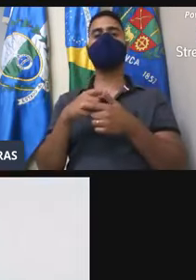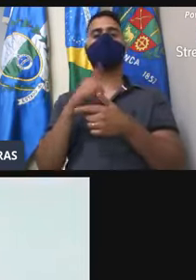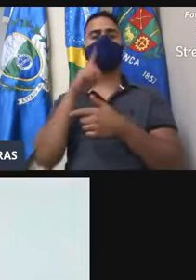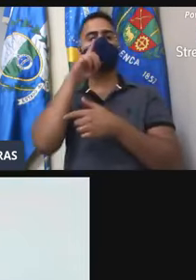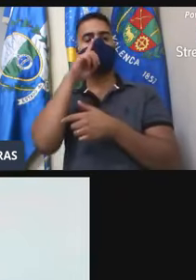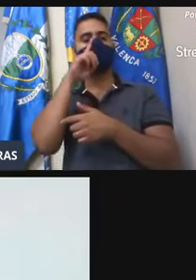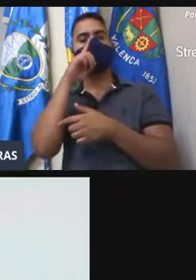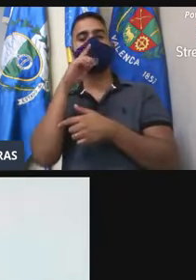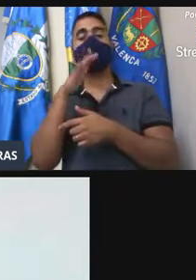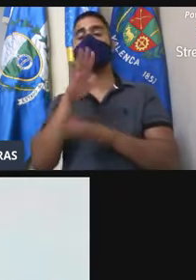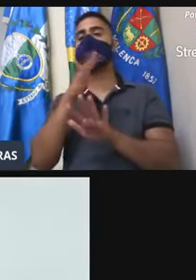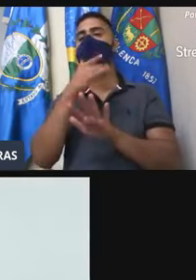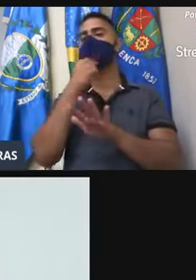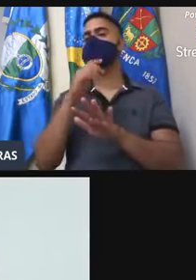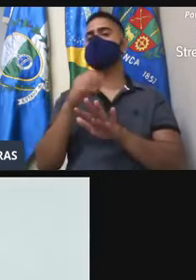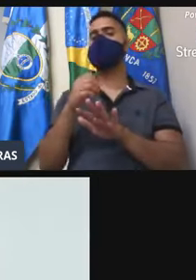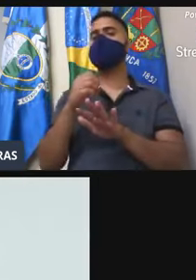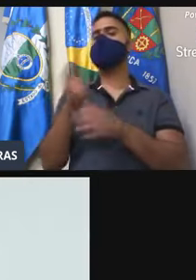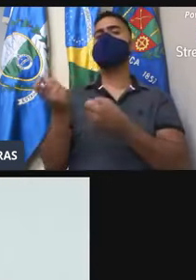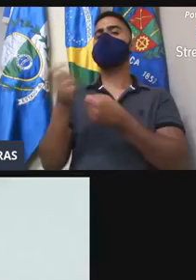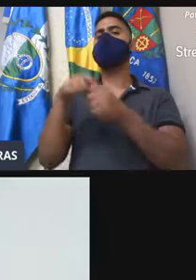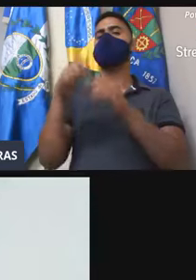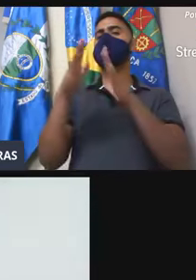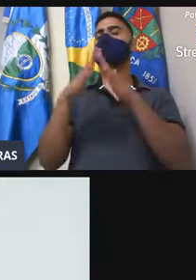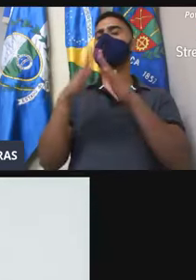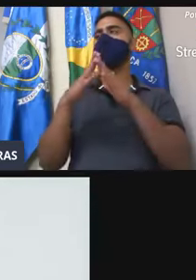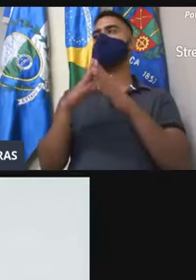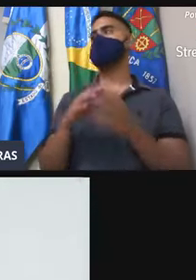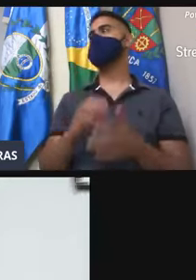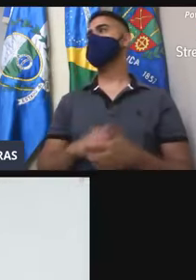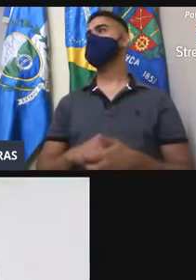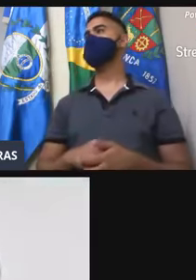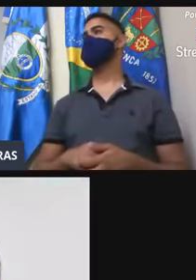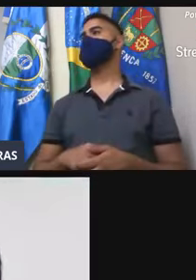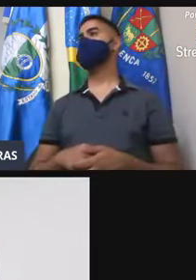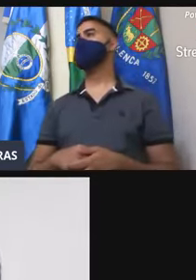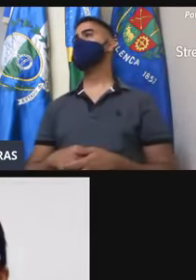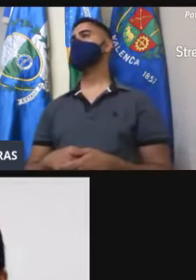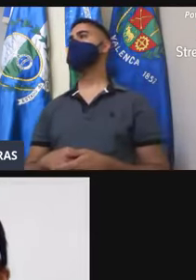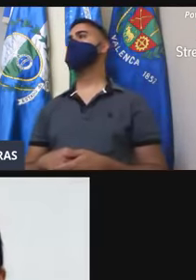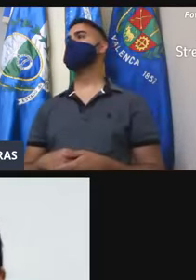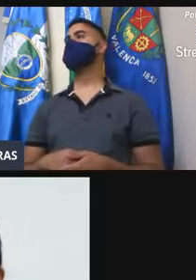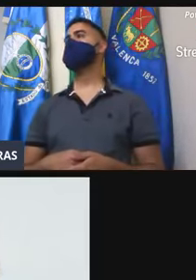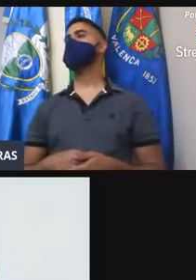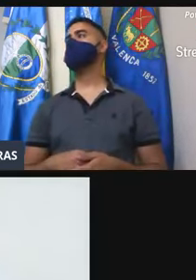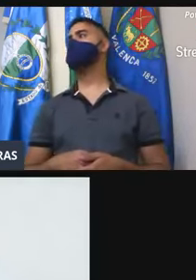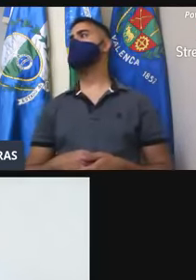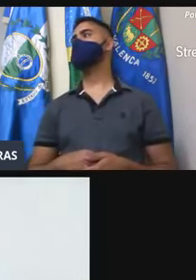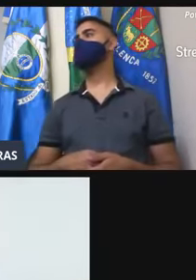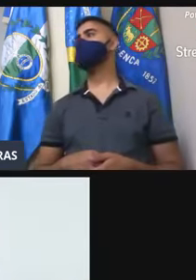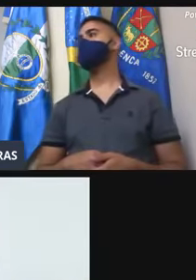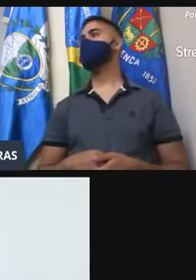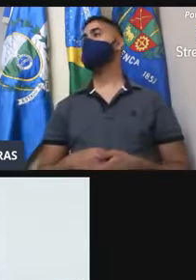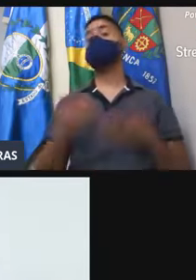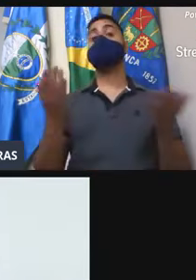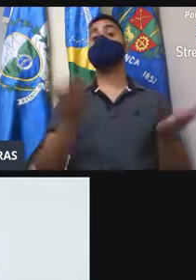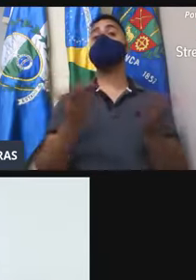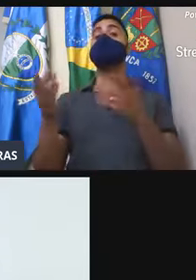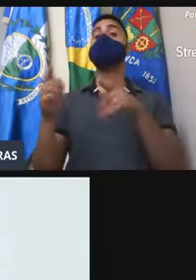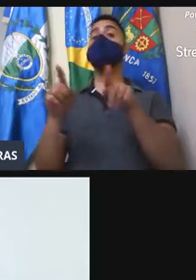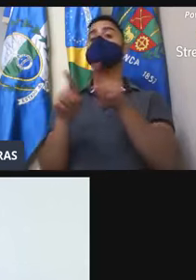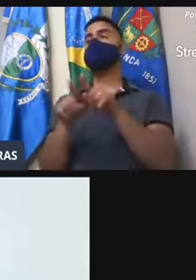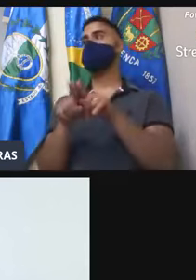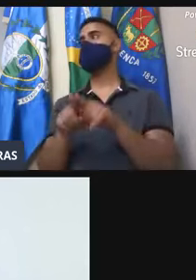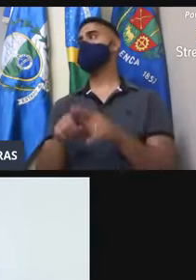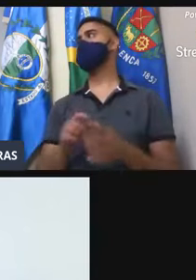está praticamente no quarto, indo para casa, acho que semana que é, acho que amanhã ou depois. Ordem do dia, professor? Encaminhado para a Comissão